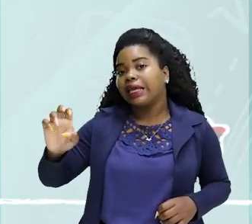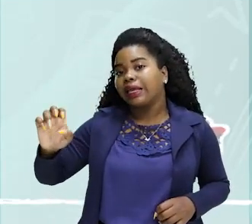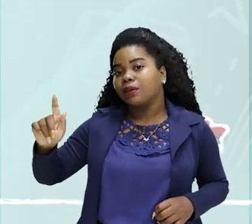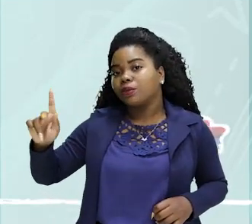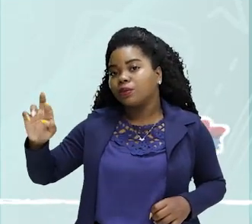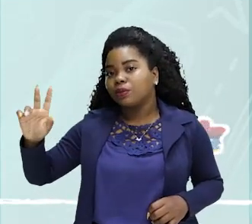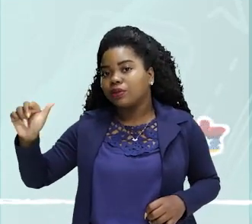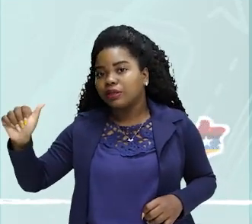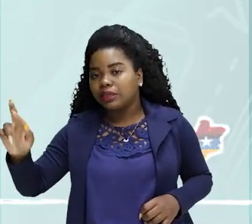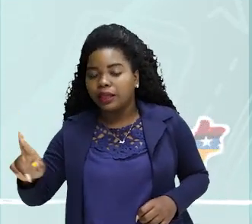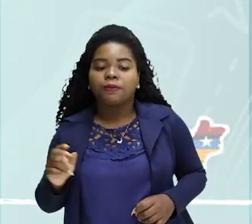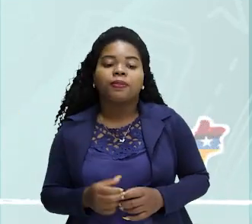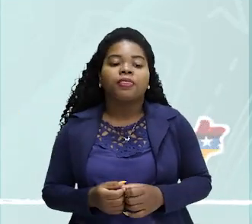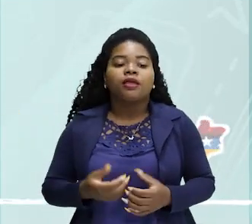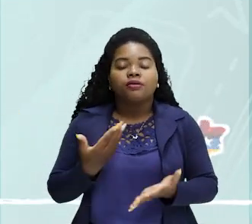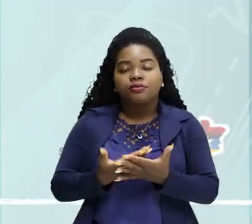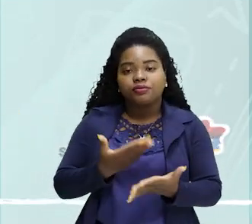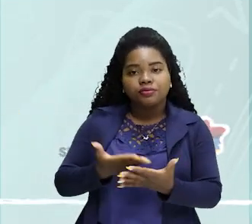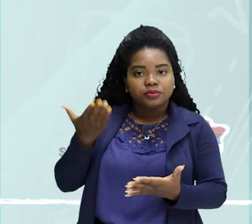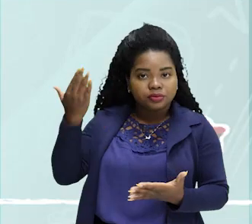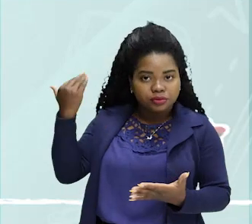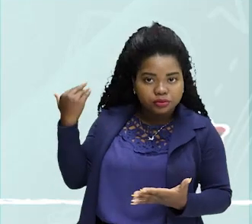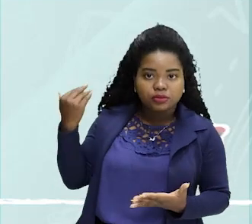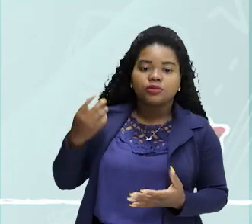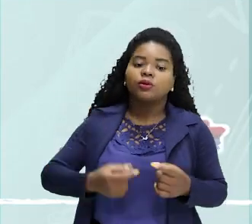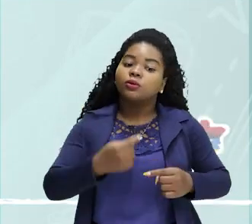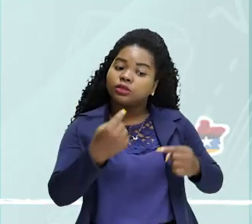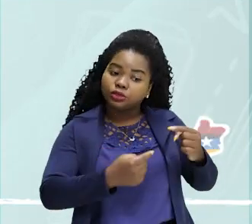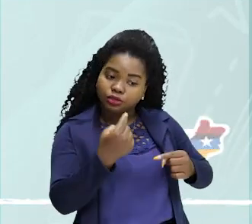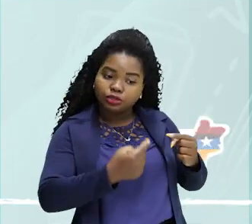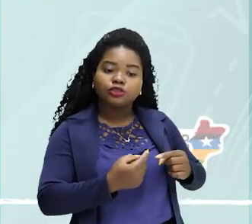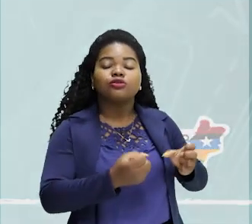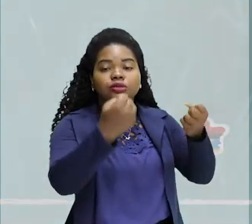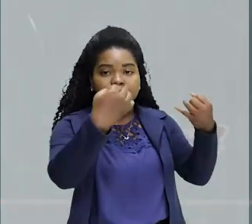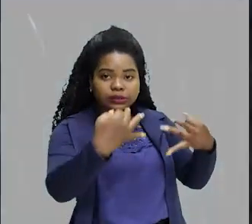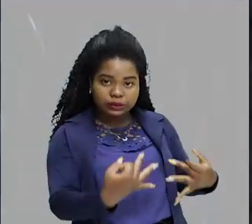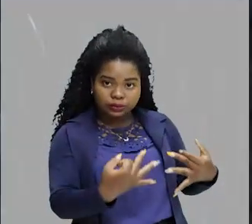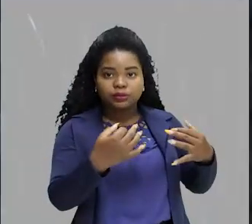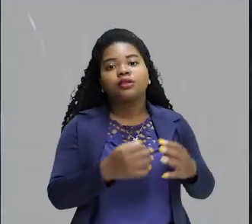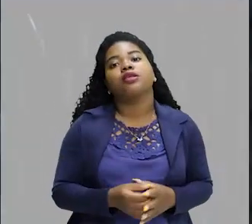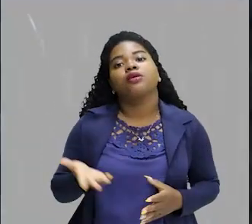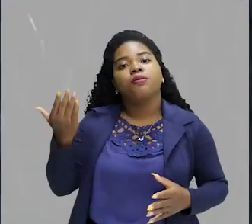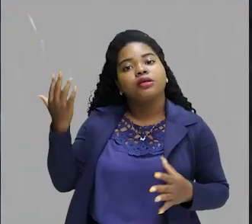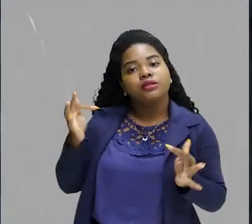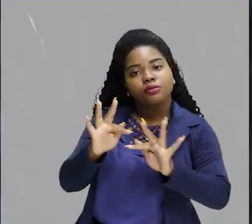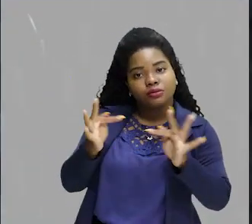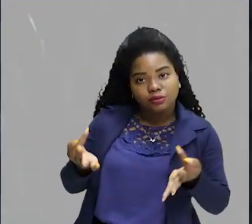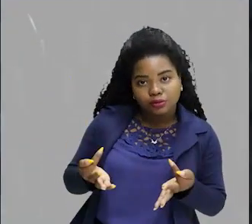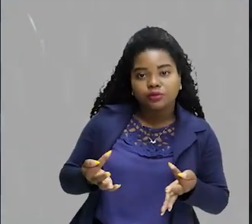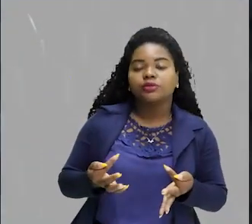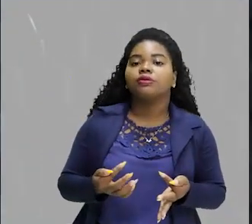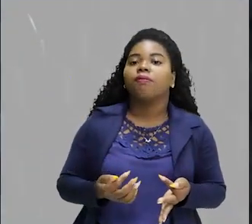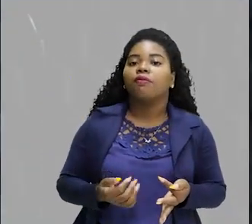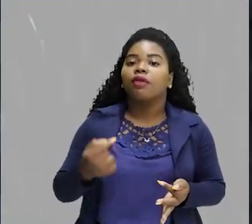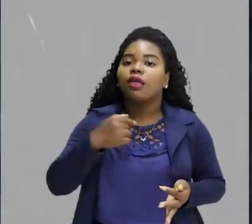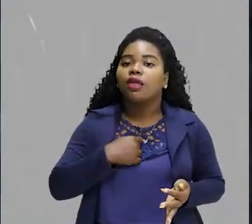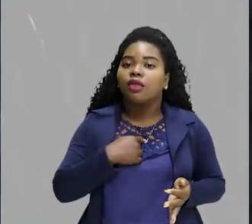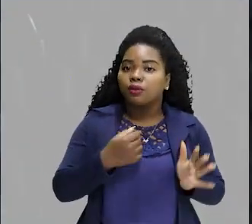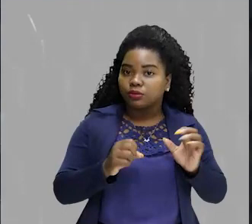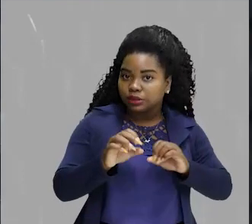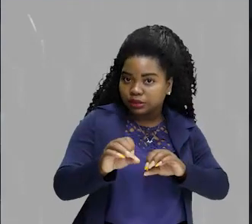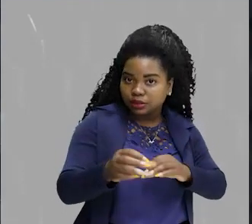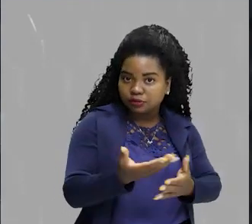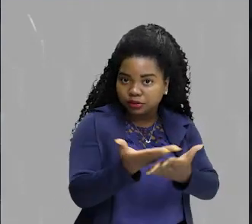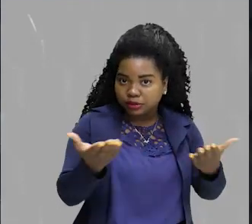passado simples, nós discutimos isso daqui. Nas formas interrogativas e negativas, nas perguntas e